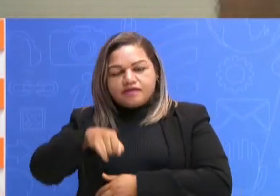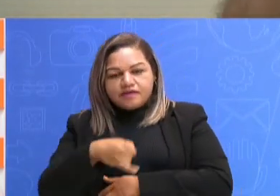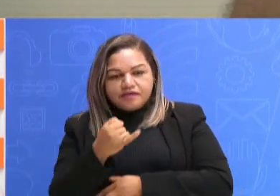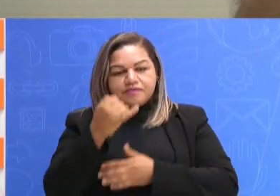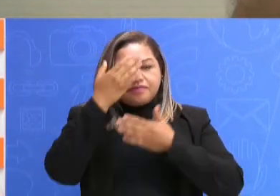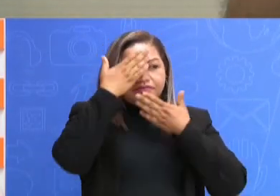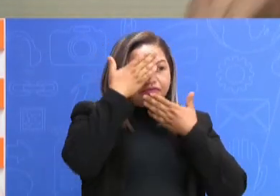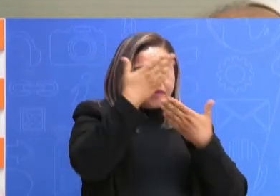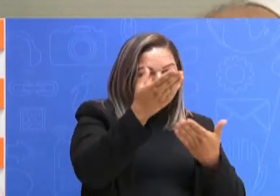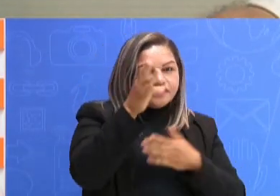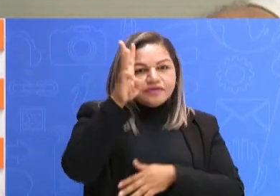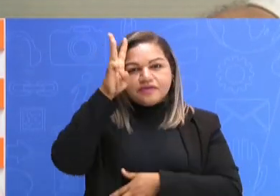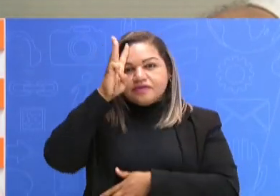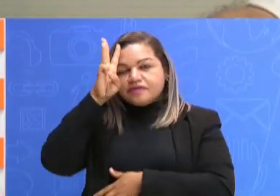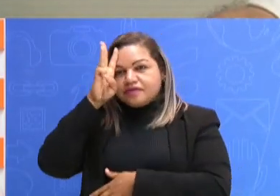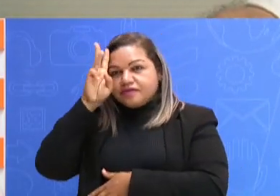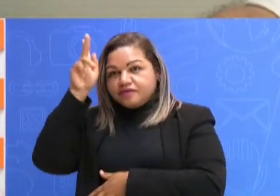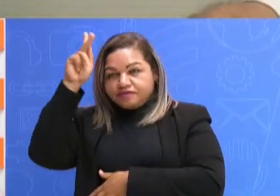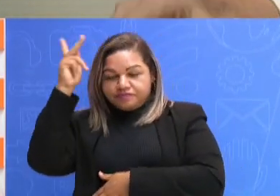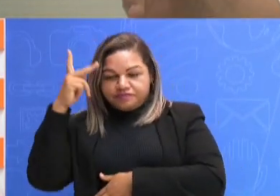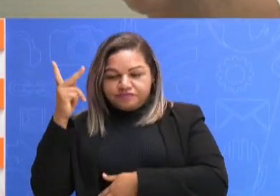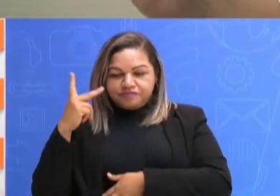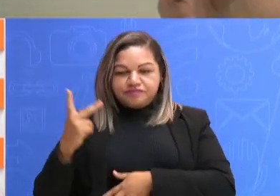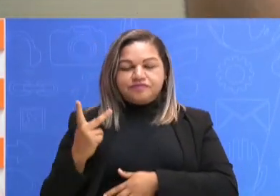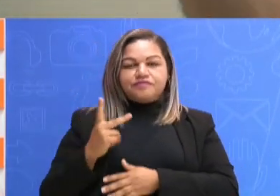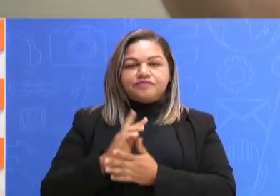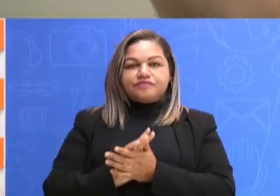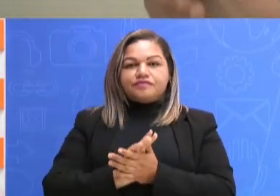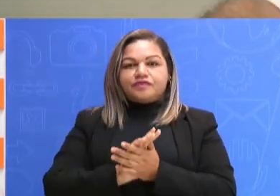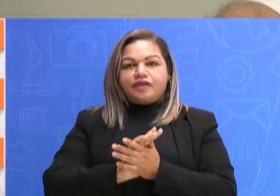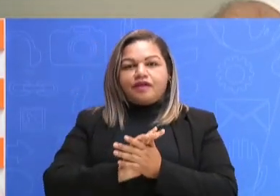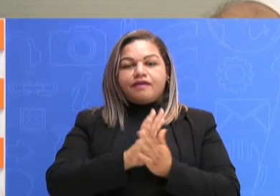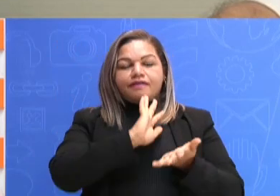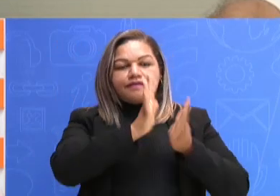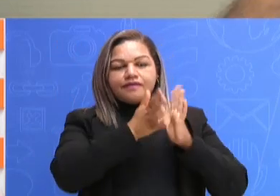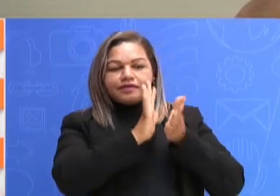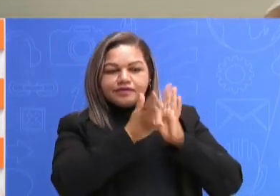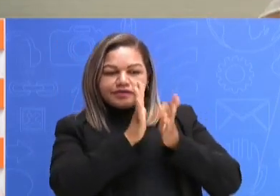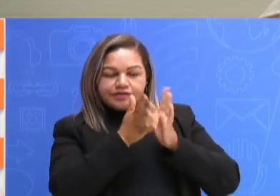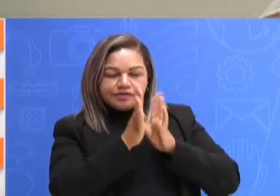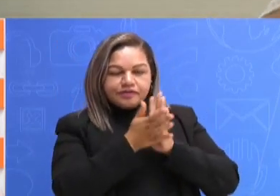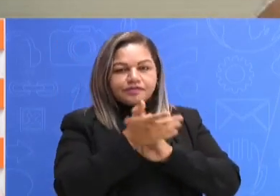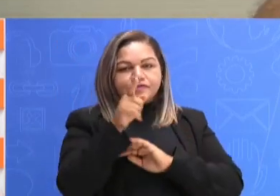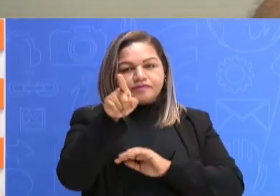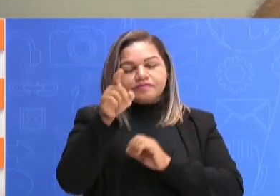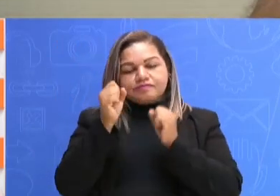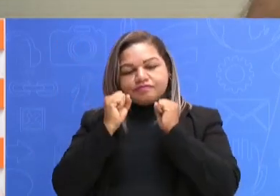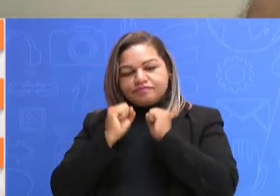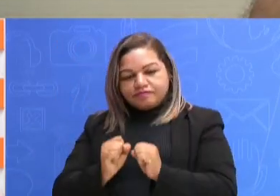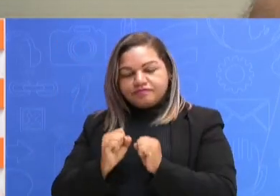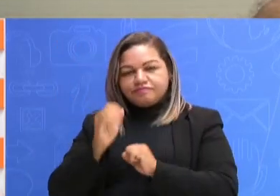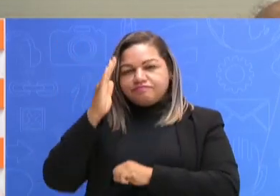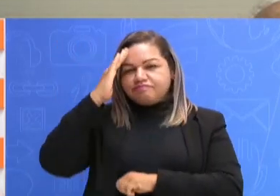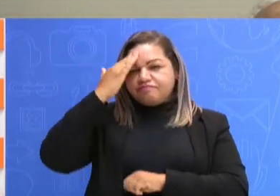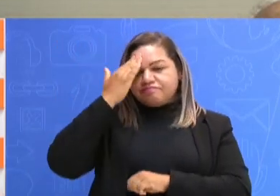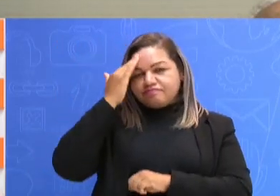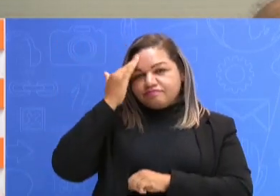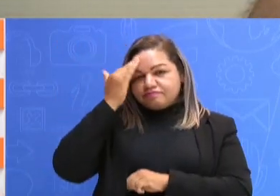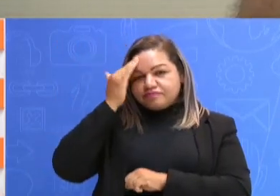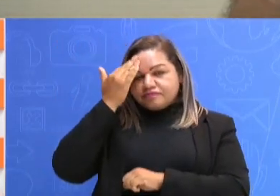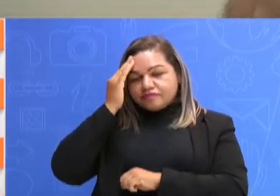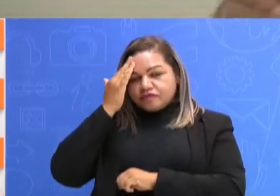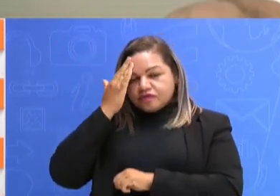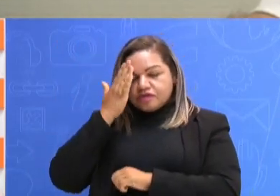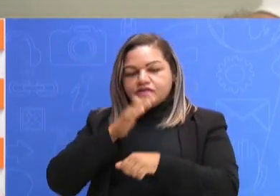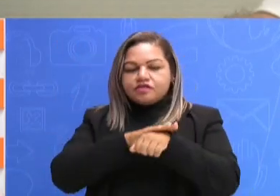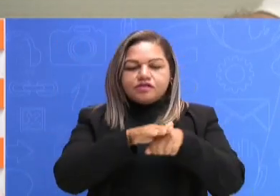a Vivian e a Ida, que está ali fazendo nossa linguagem de sinais, para que você que está do outro lado possa entender o que